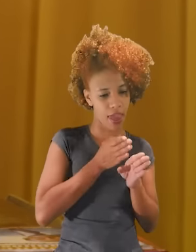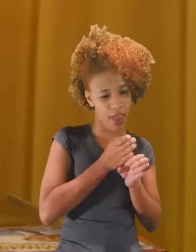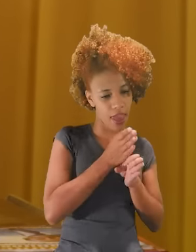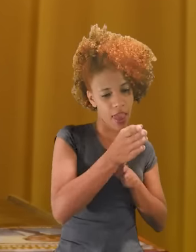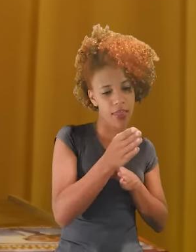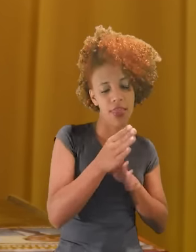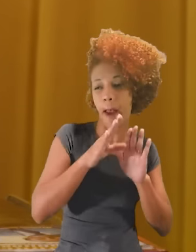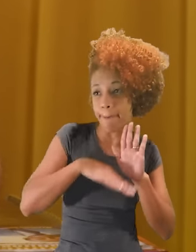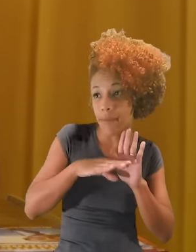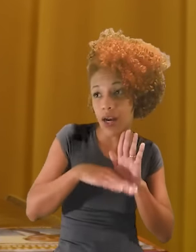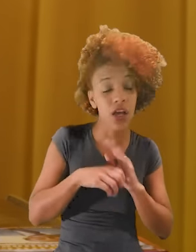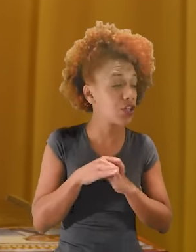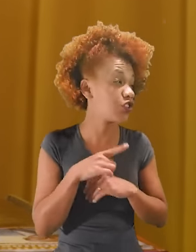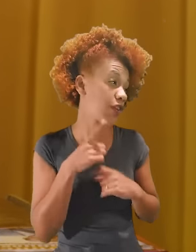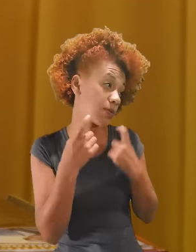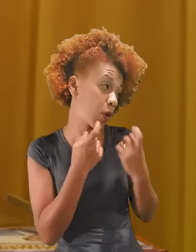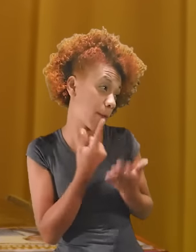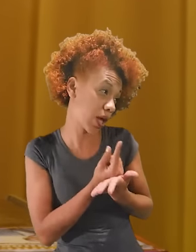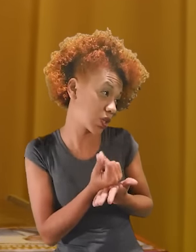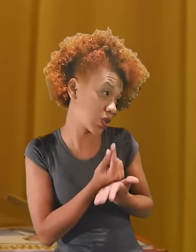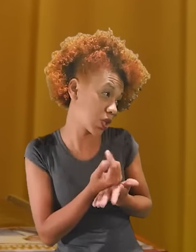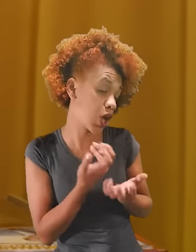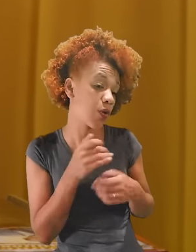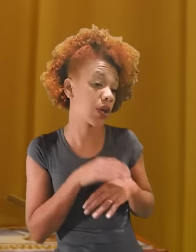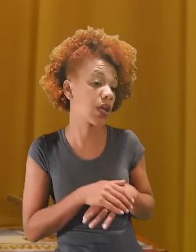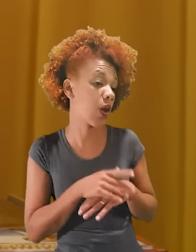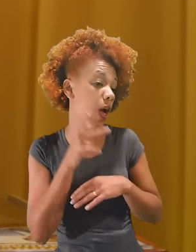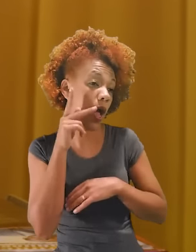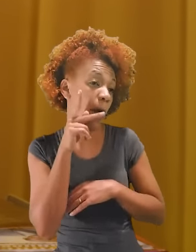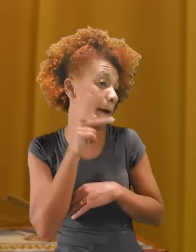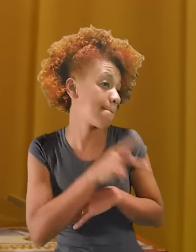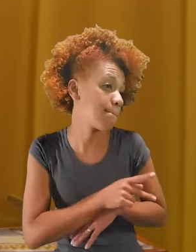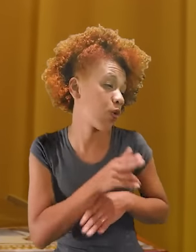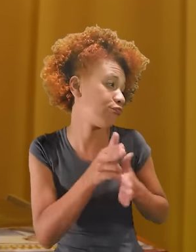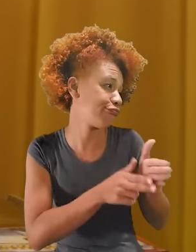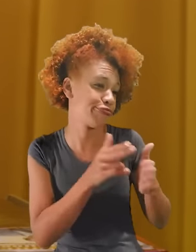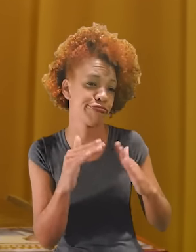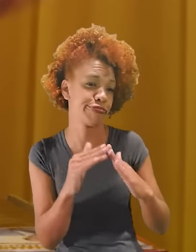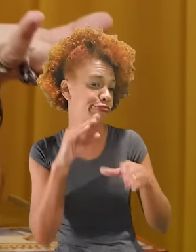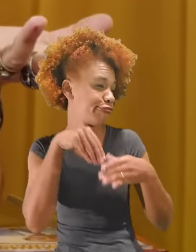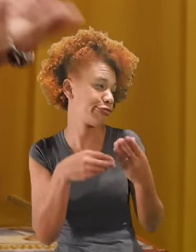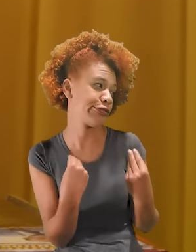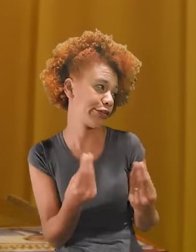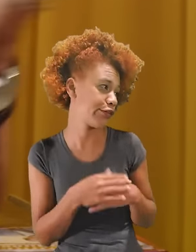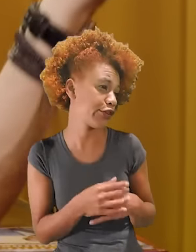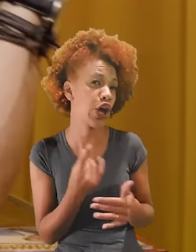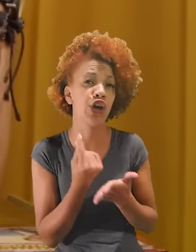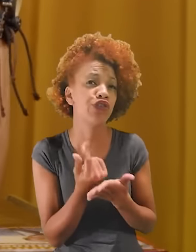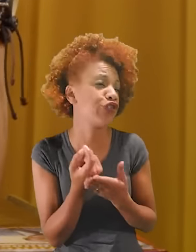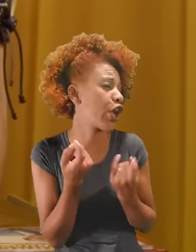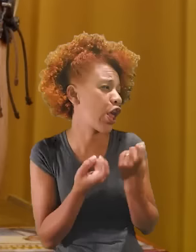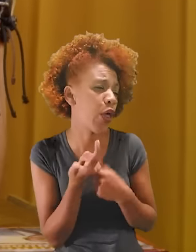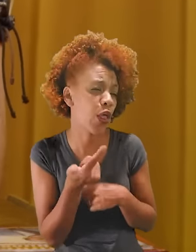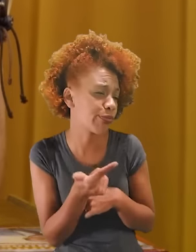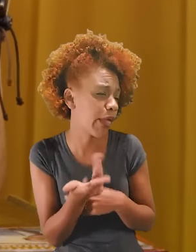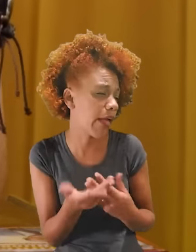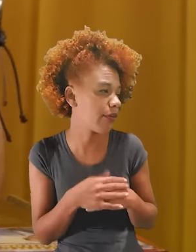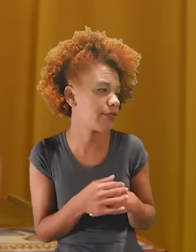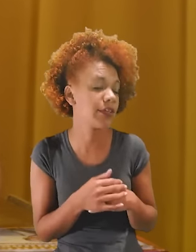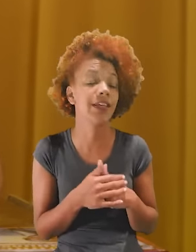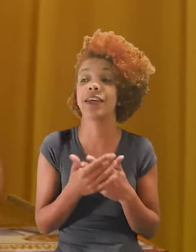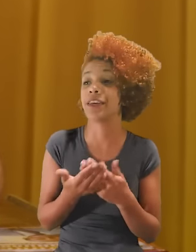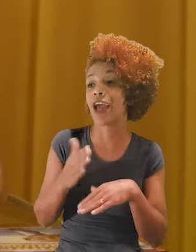que fica mais barato. Ele falou, meu amigo, se eu tivesse preocupado com dinheiro, eu ia querer construir uma porra de uma estação de trem na minha casa. Dinheiro é o que menos me incomoda,